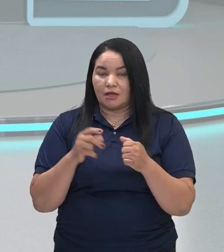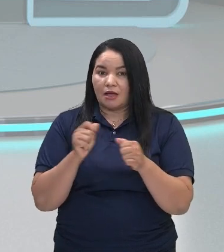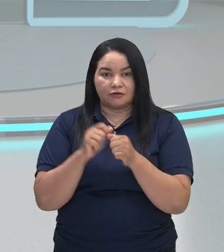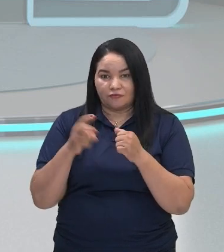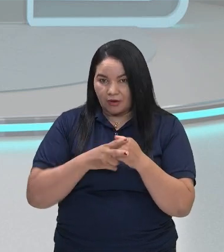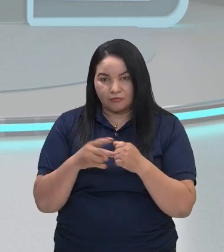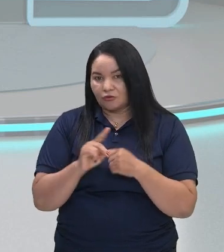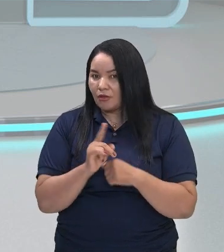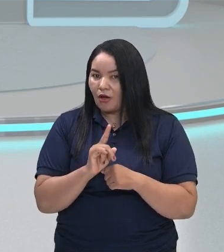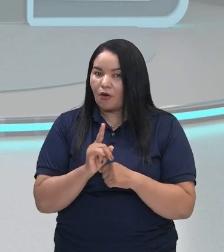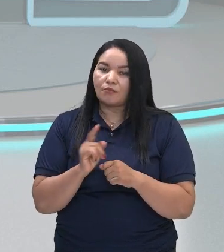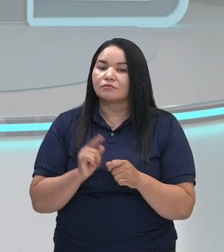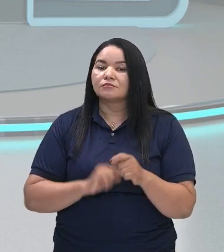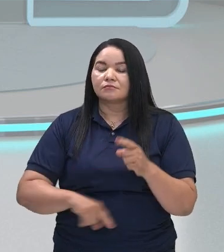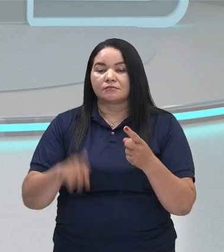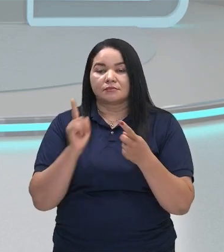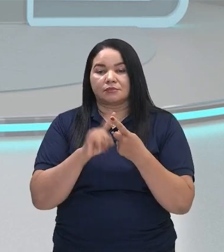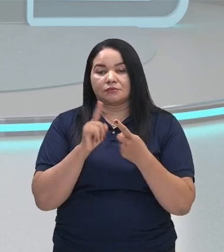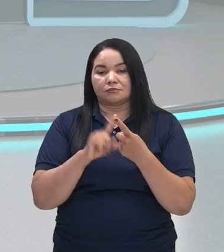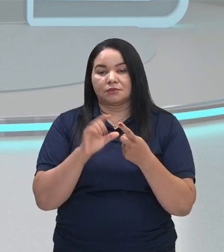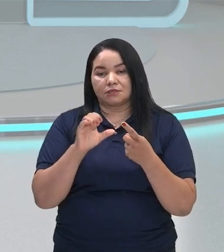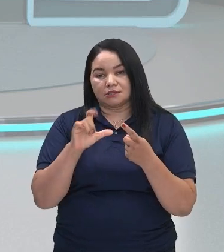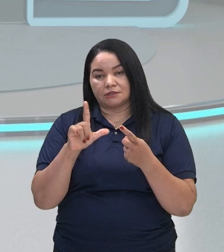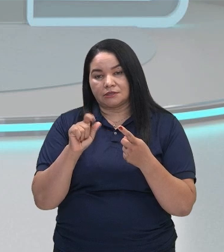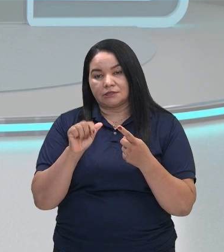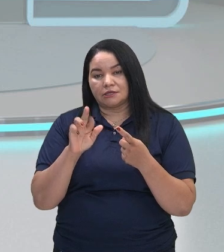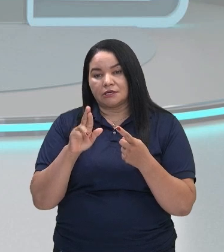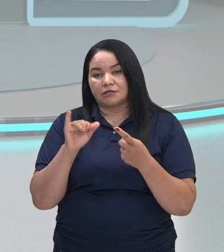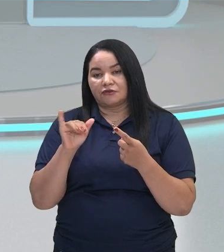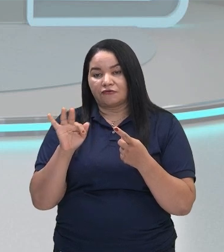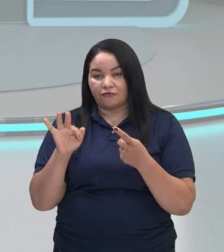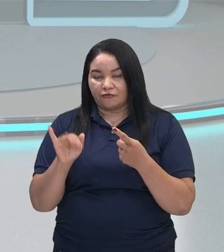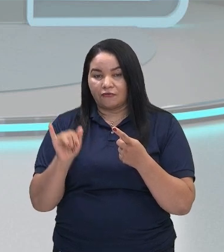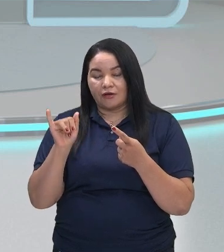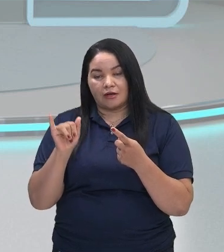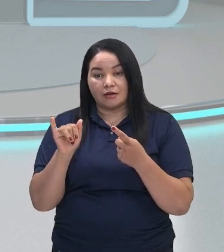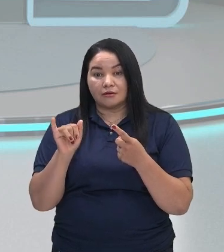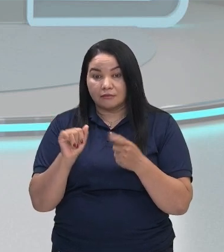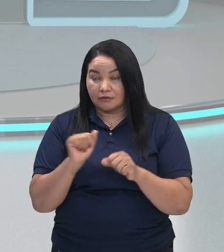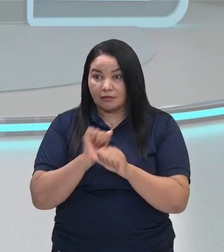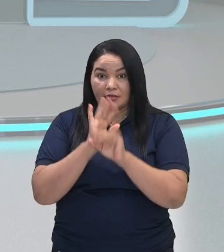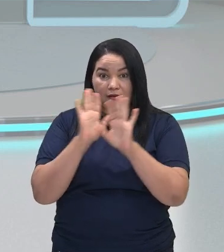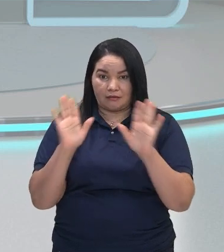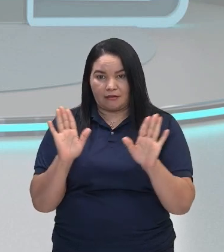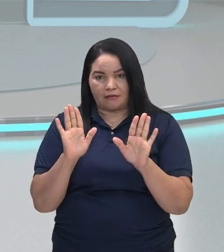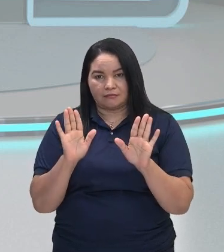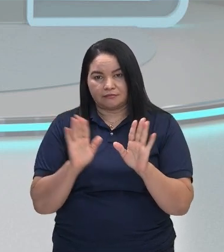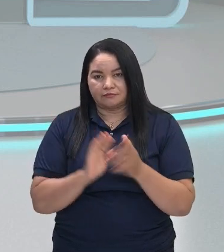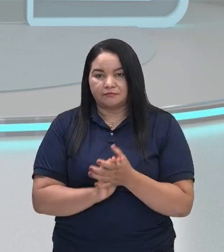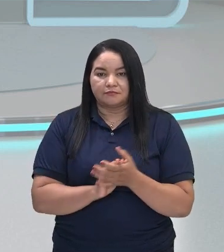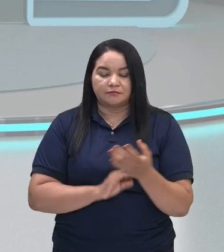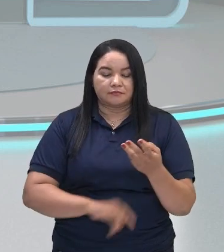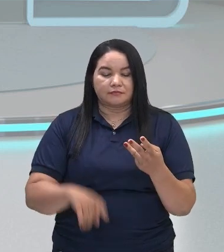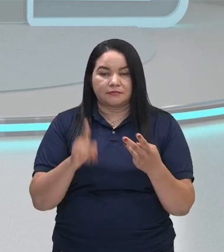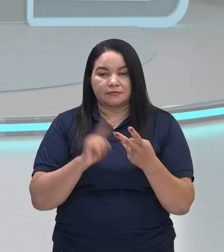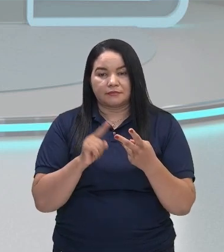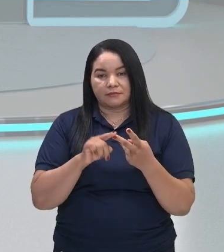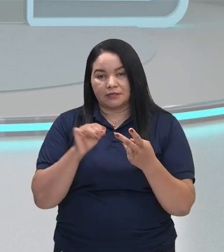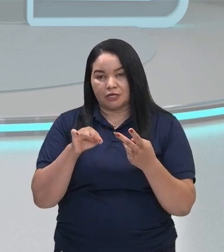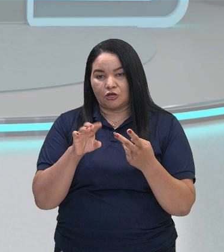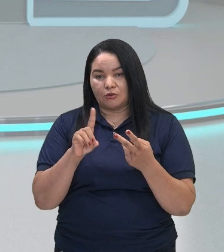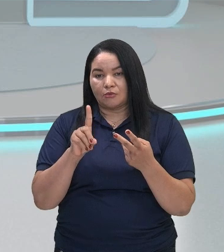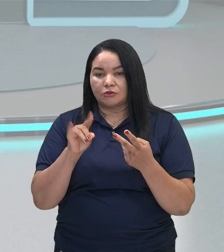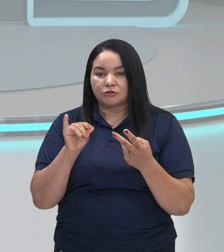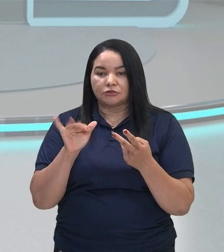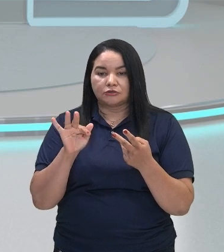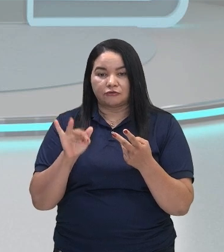significa clarear, né? To clarify, clarear, modificar aqui, então, o verbo modify, to